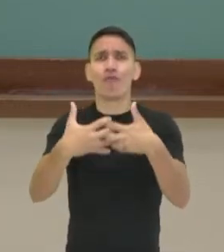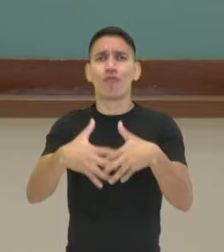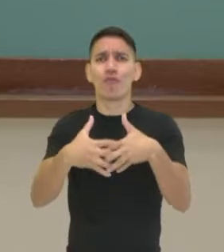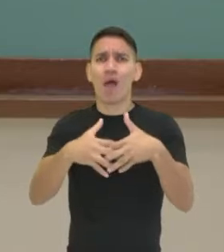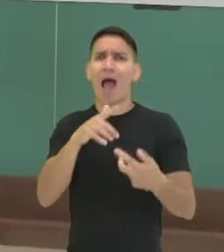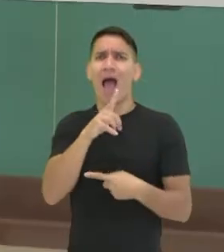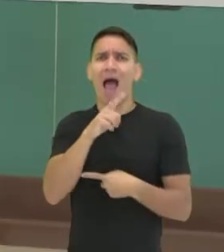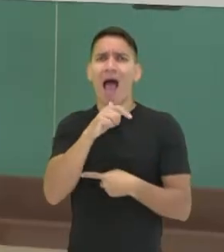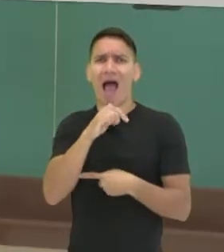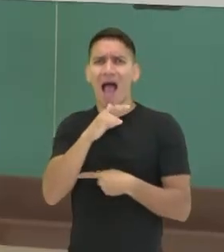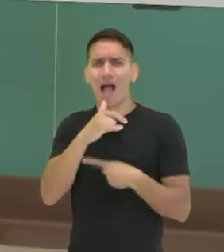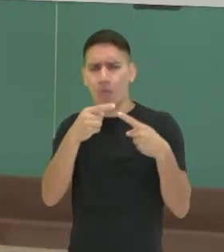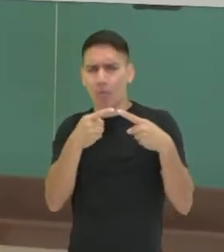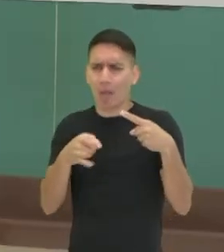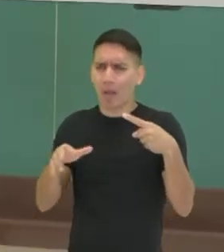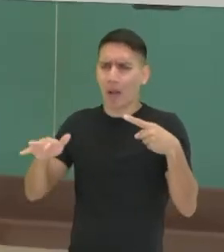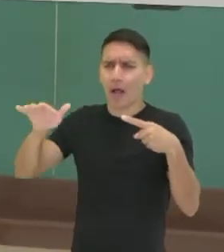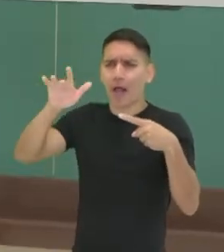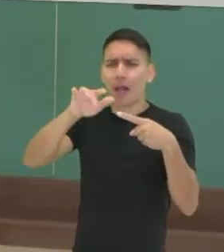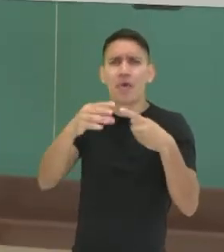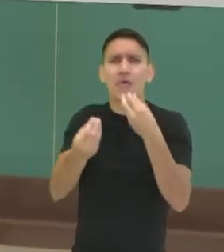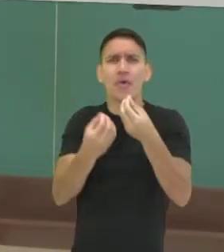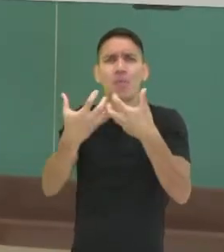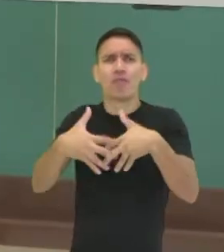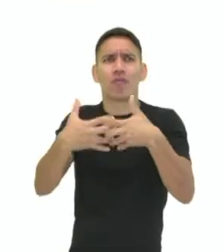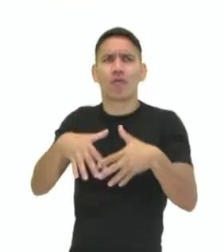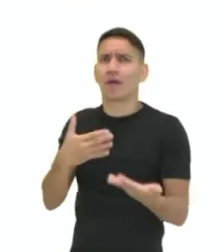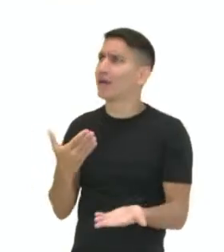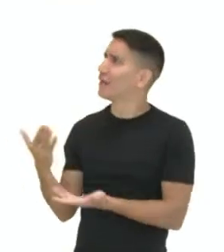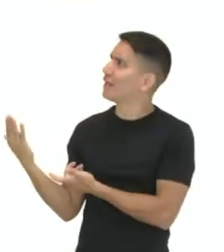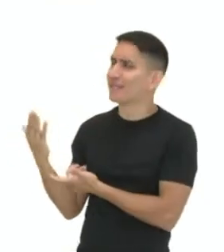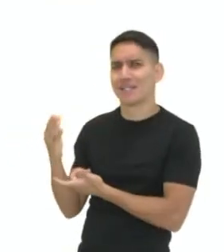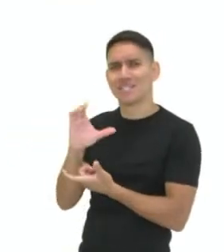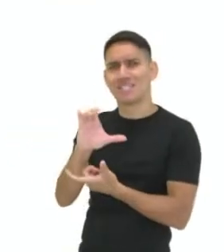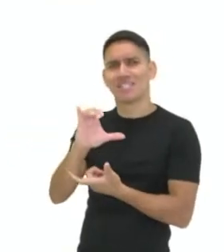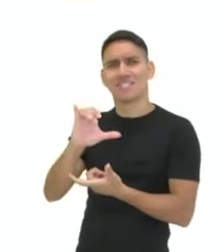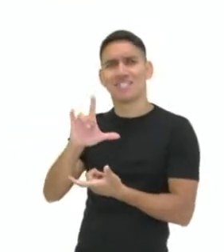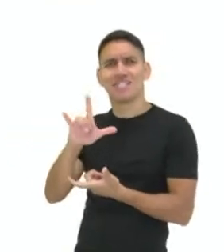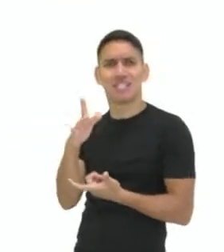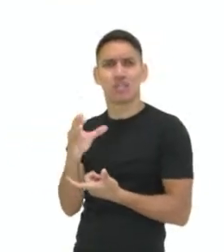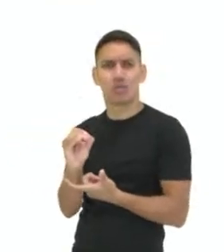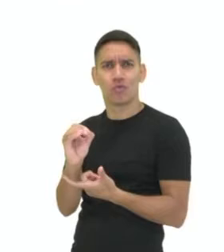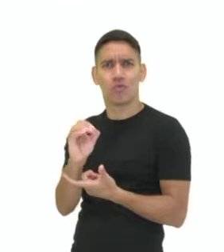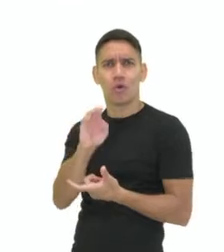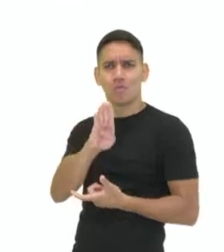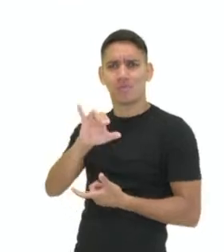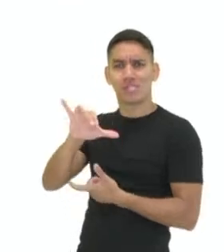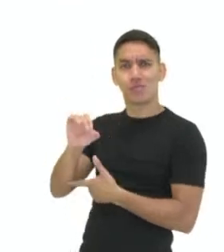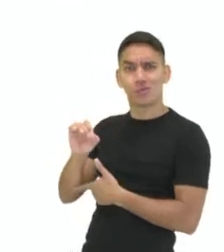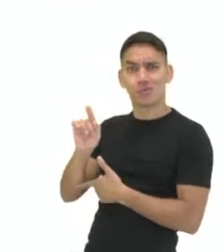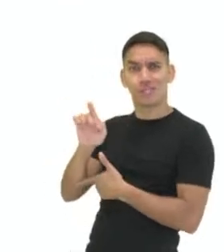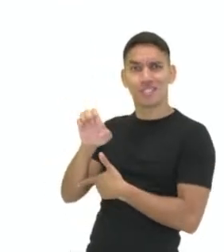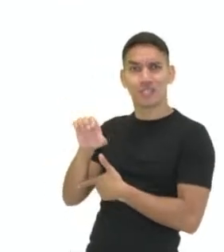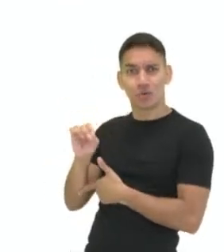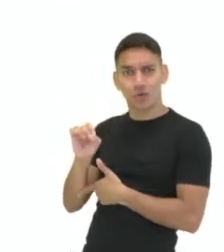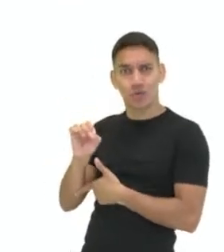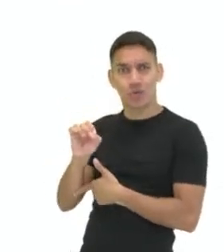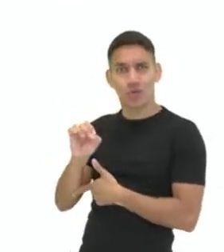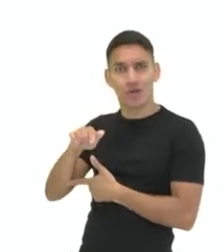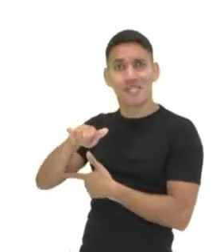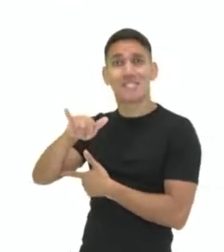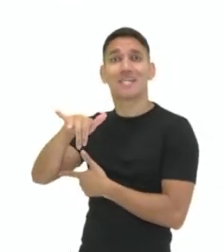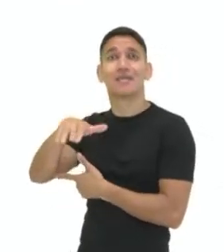vamos lá gente, nessa aula vamos conhecer o ciclo biogeoquímico da água, sua importância também e possíveis impactos causados pela